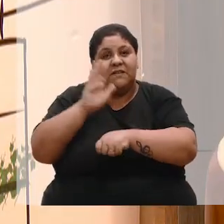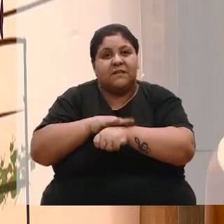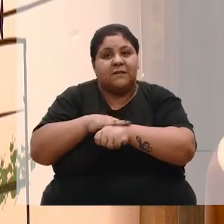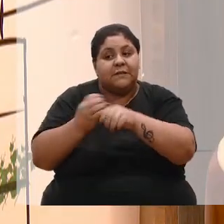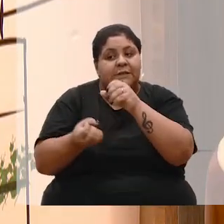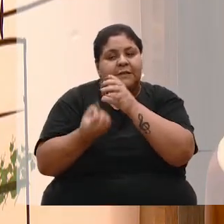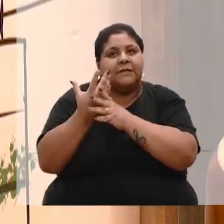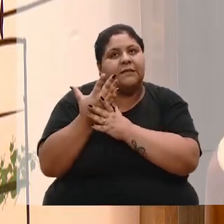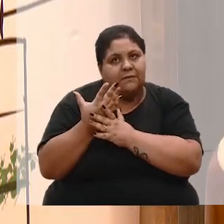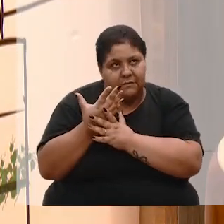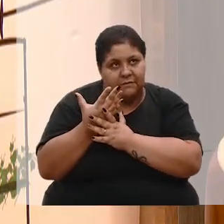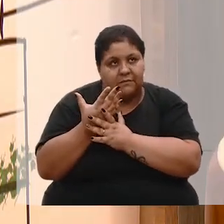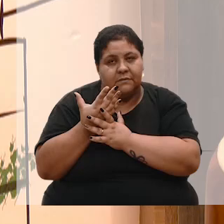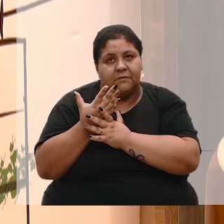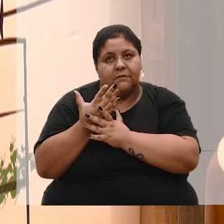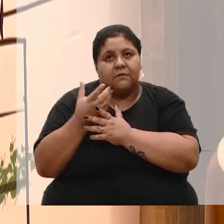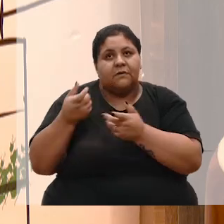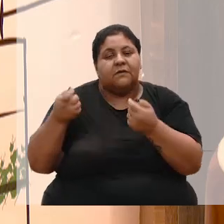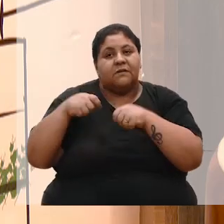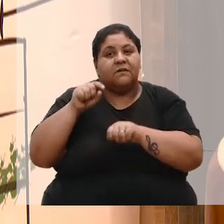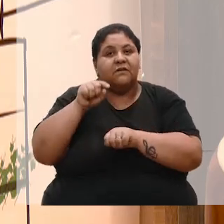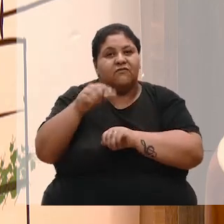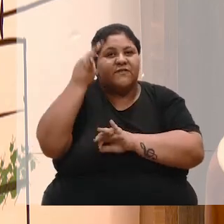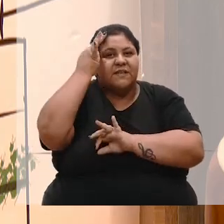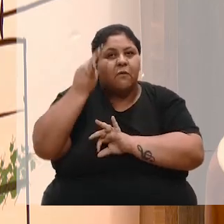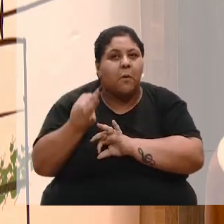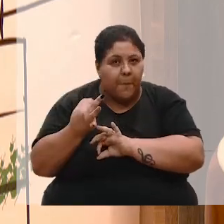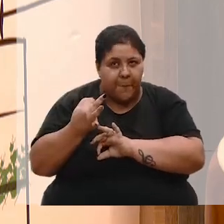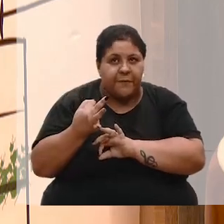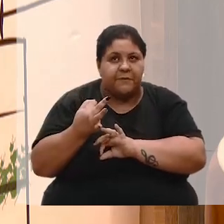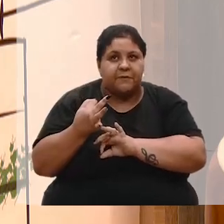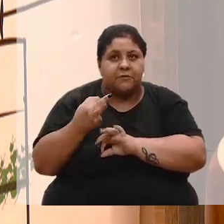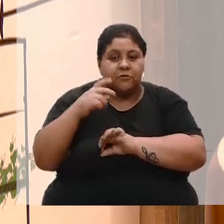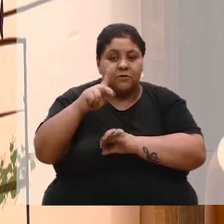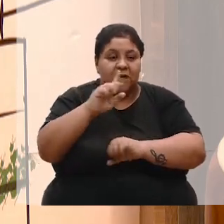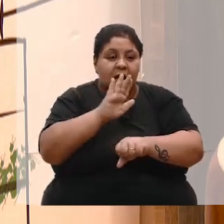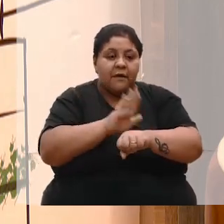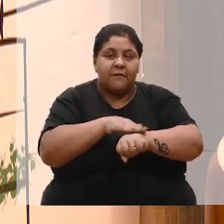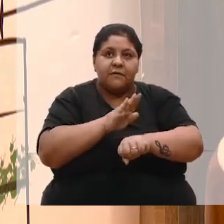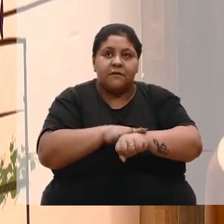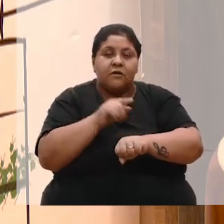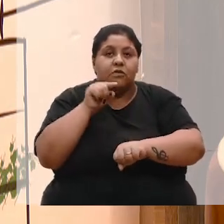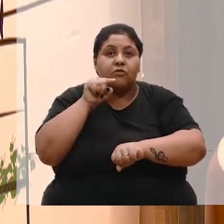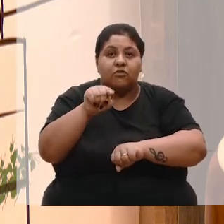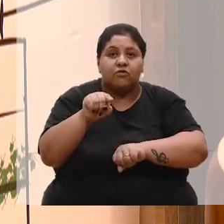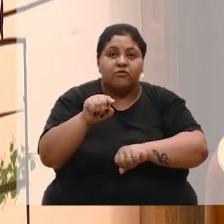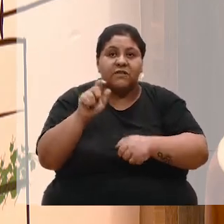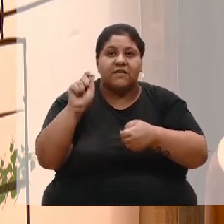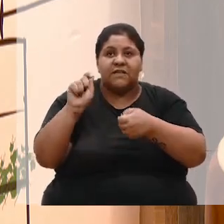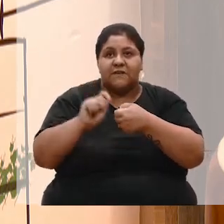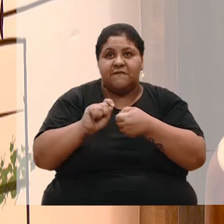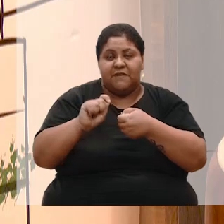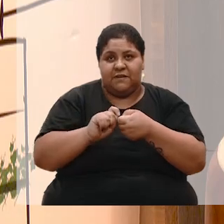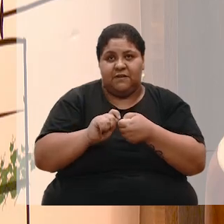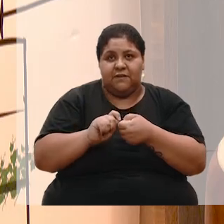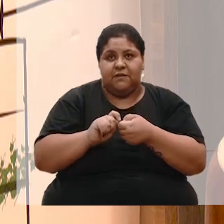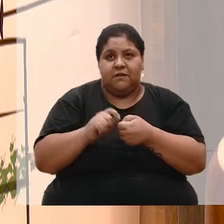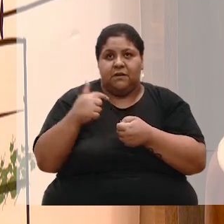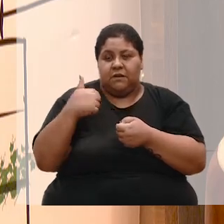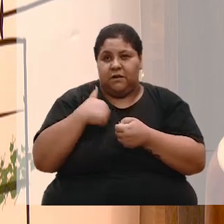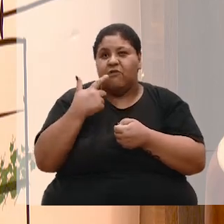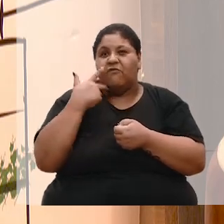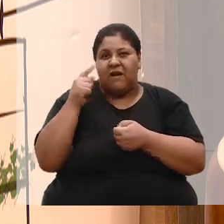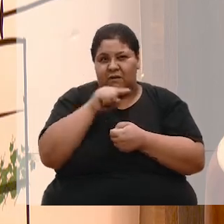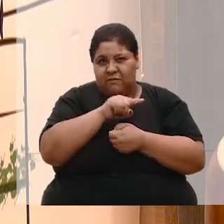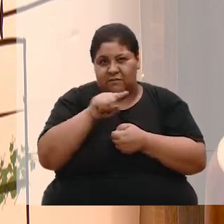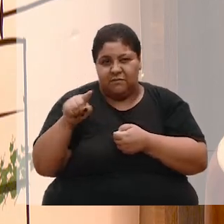exista. É necessário você entender que o seu momento é você que faz ele. E aí eu trago para você